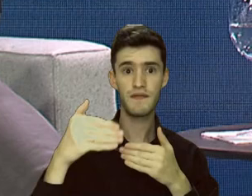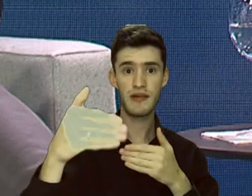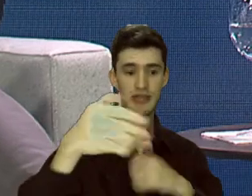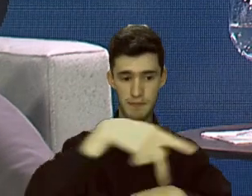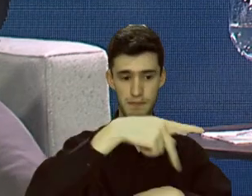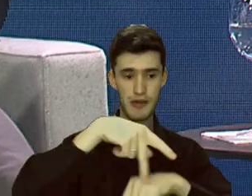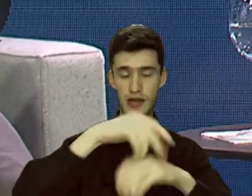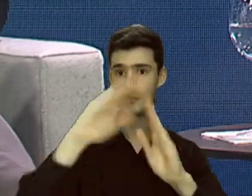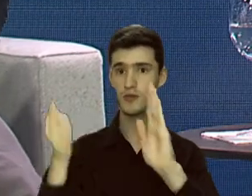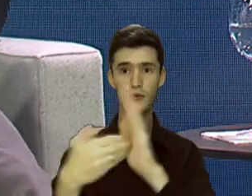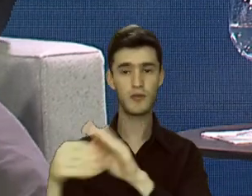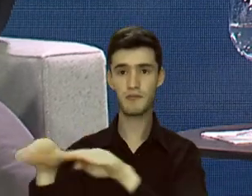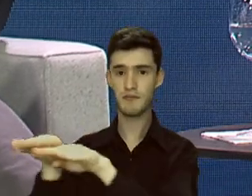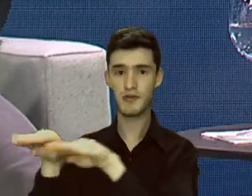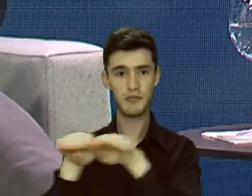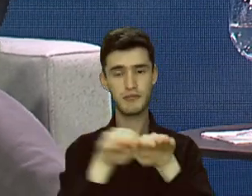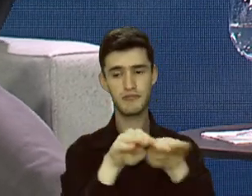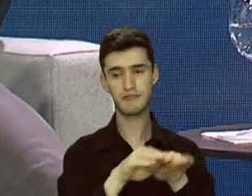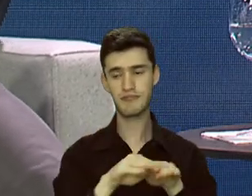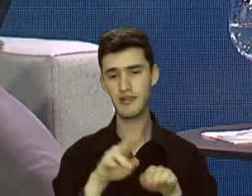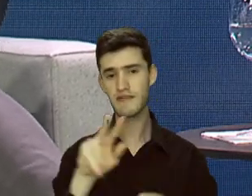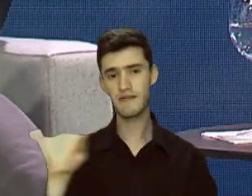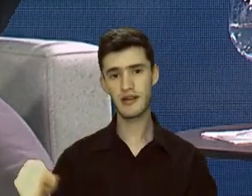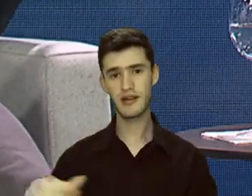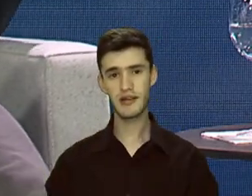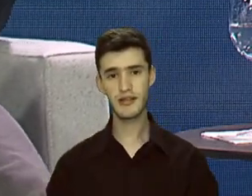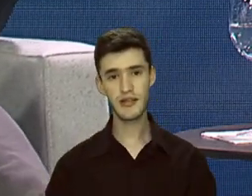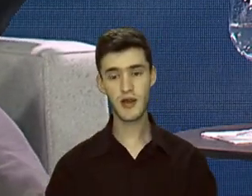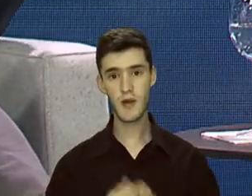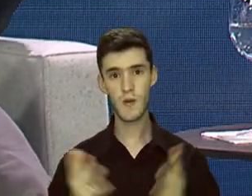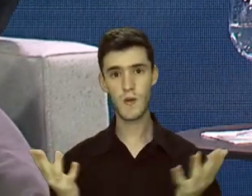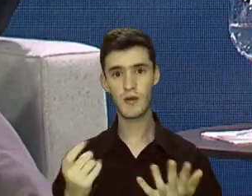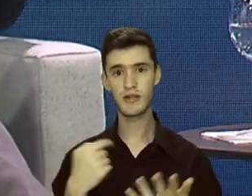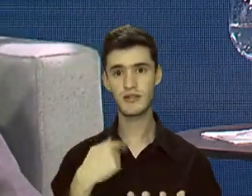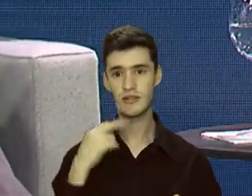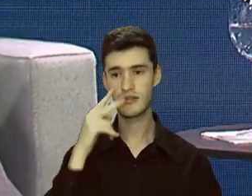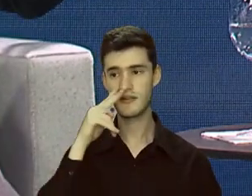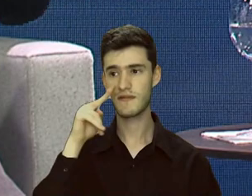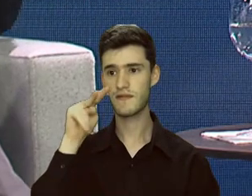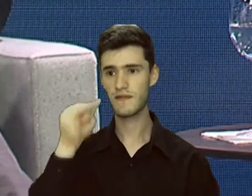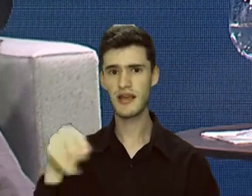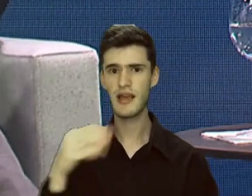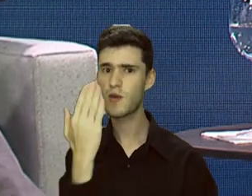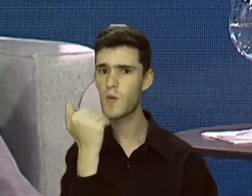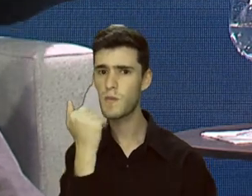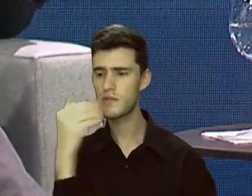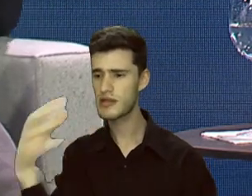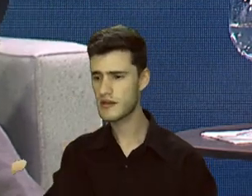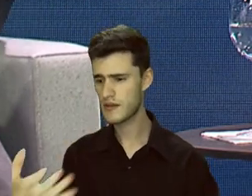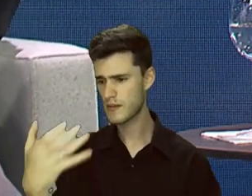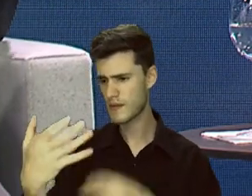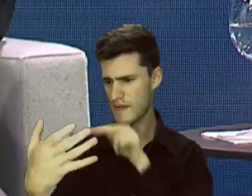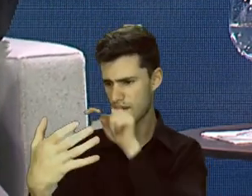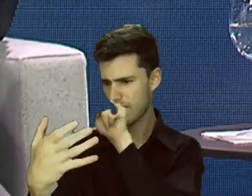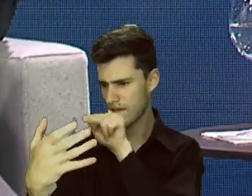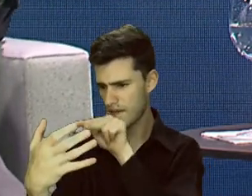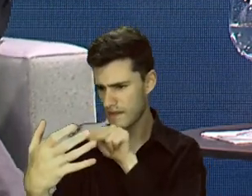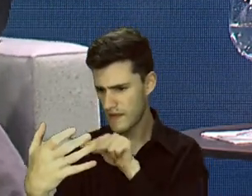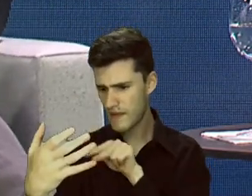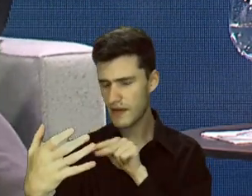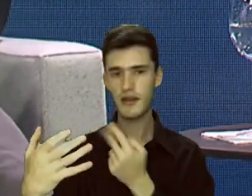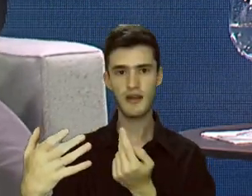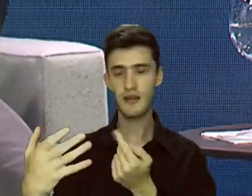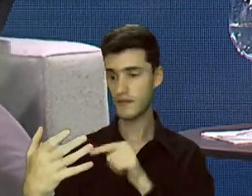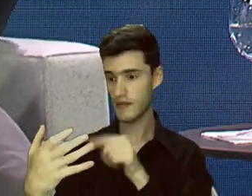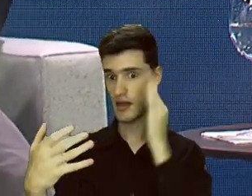com o tamanho a força hoje quem olha um rótulo do que para ver o que tá comendo né a gente falou aqui de rastreabilidade Formação que vende dentro da Porteira